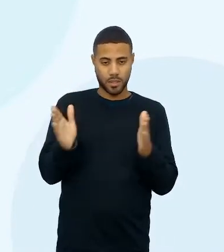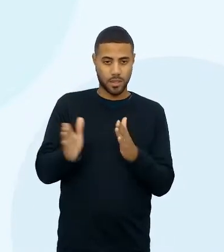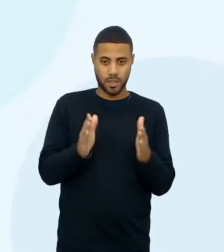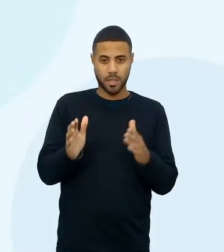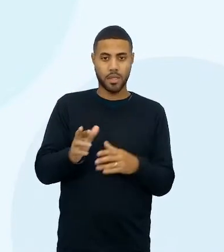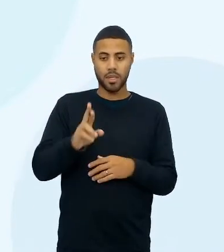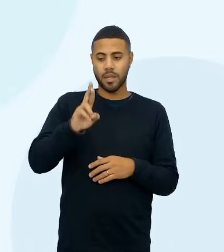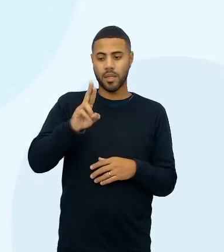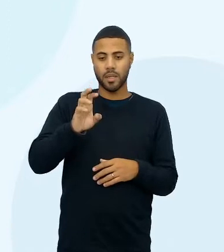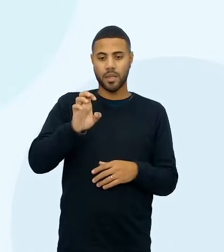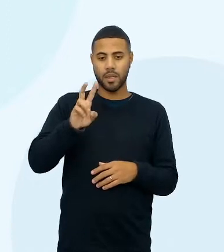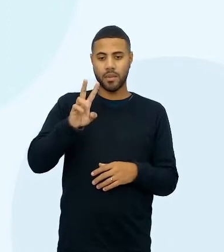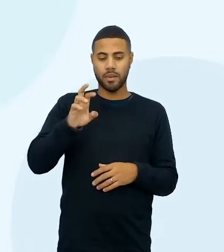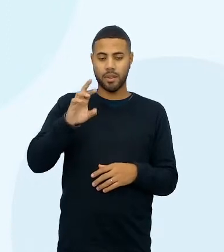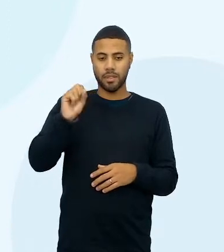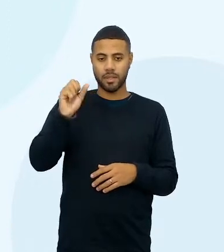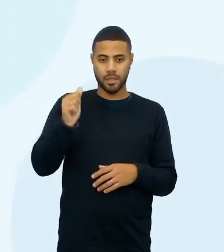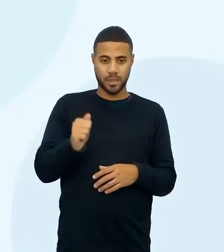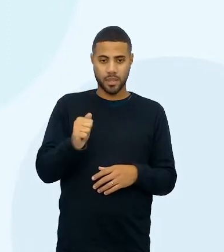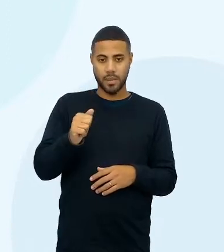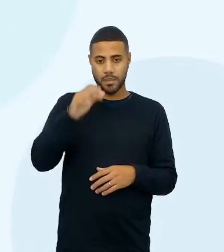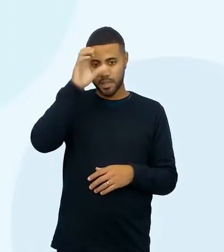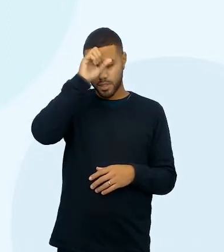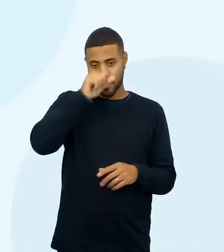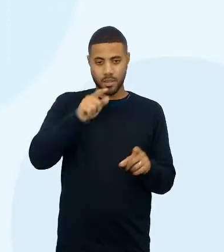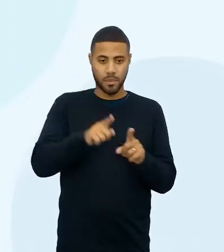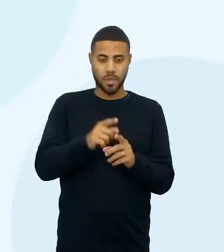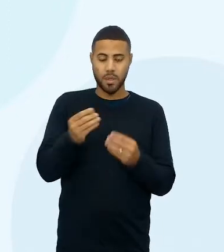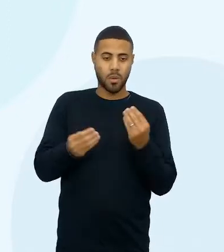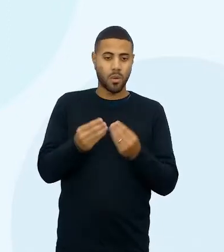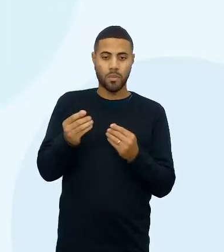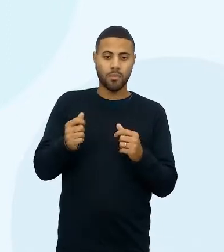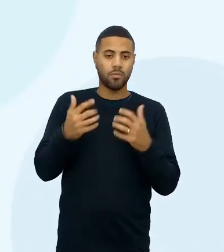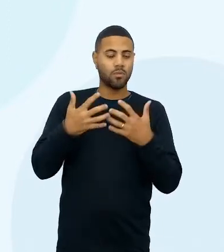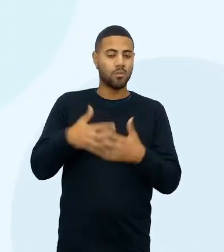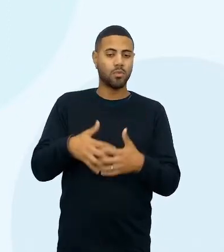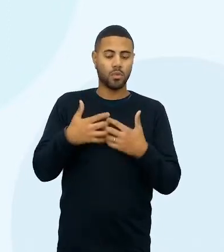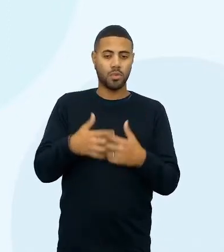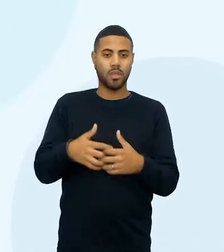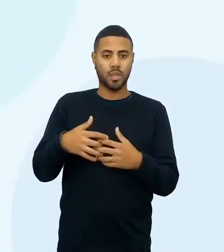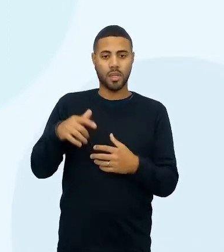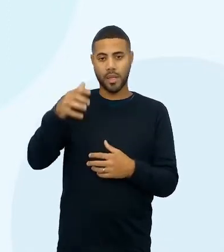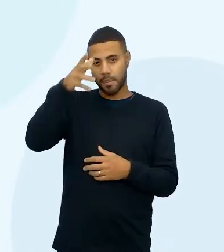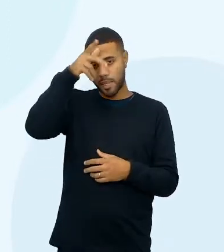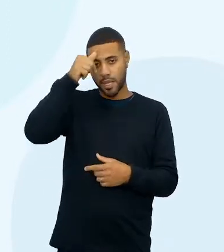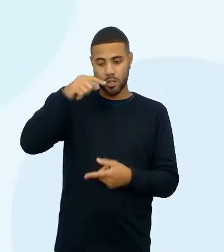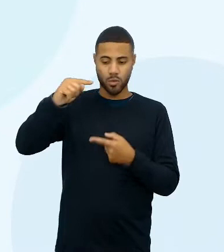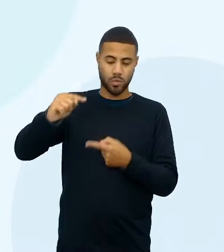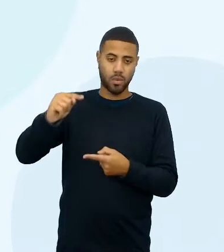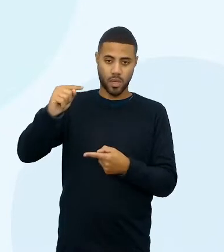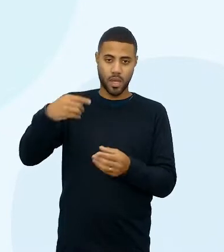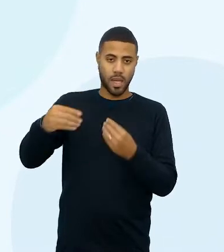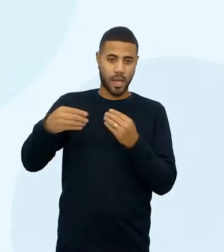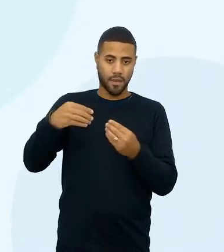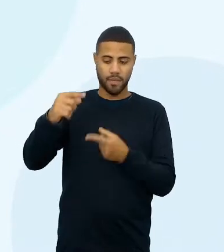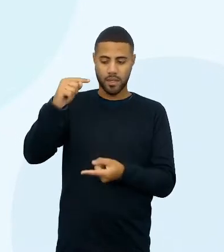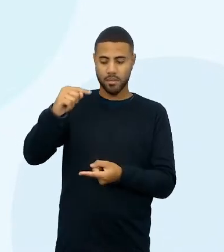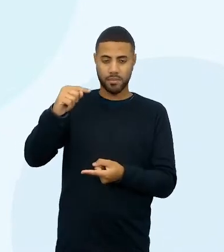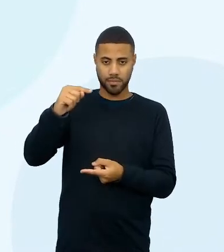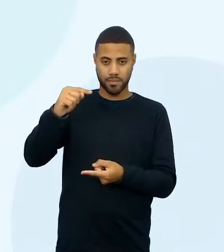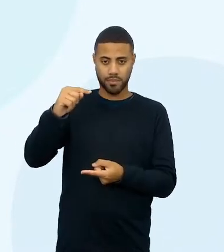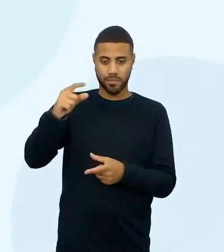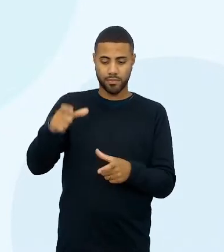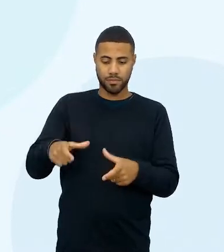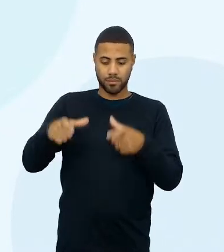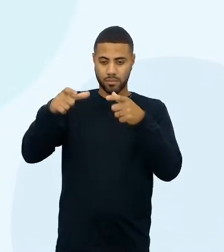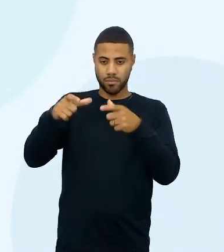logística reversa, Comentei aí também um pouco sobre o ciclo da garrafinha de plástico, Tem coisas aí que a